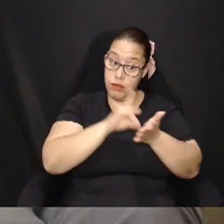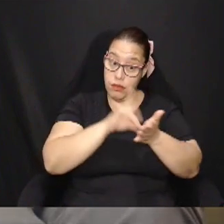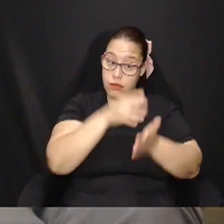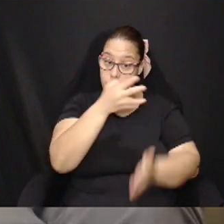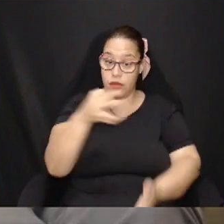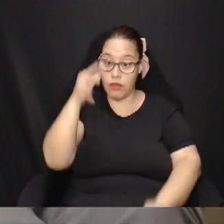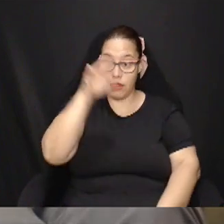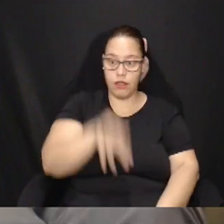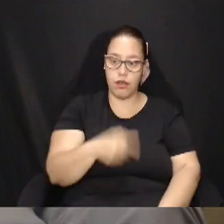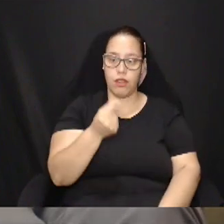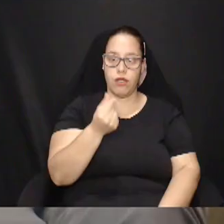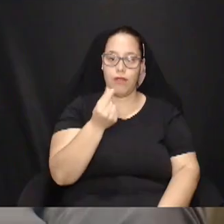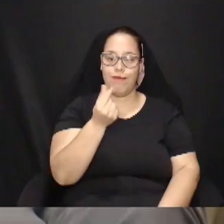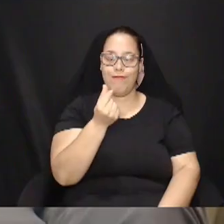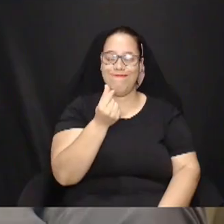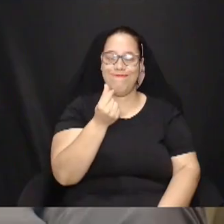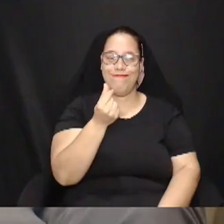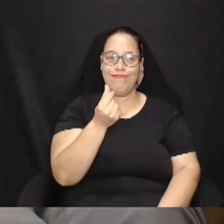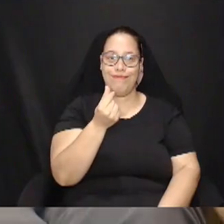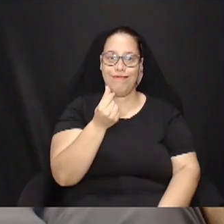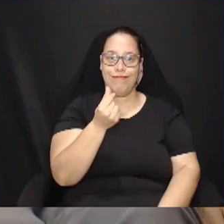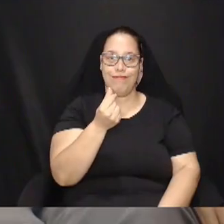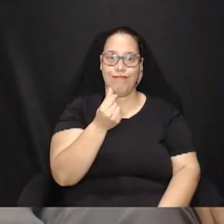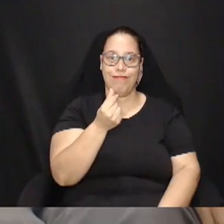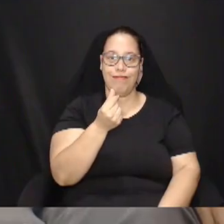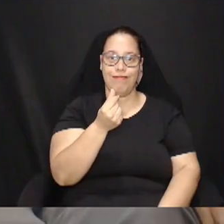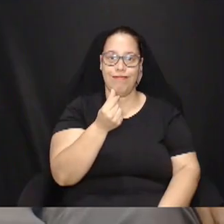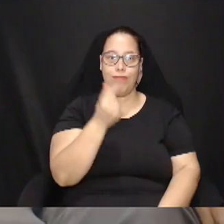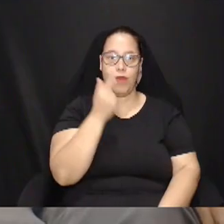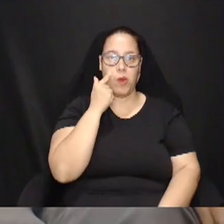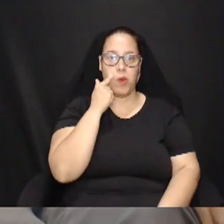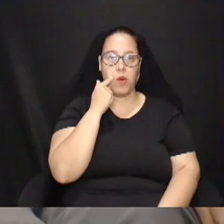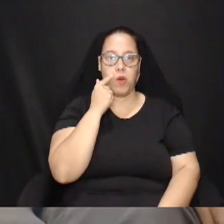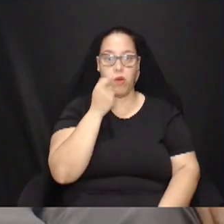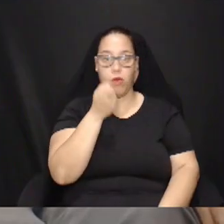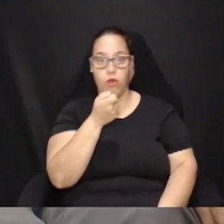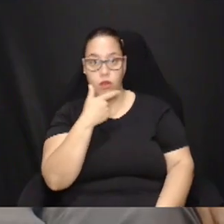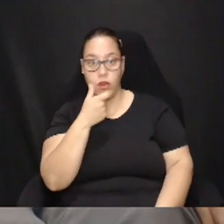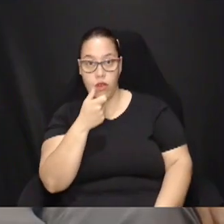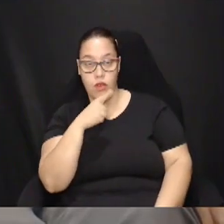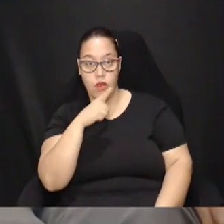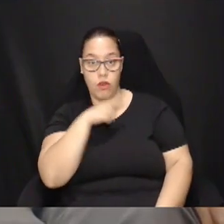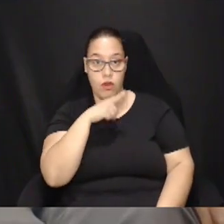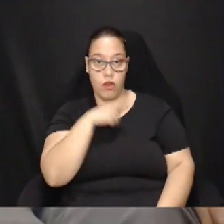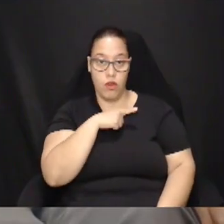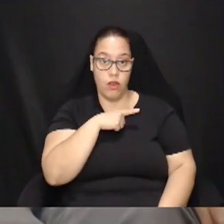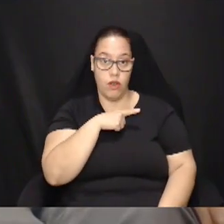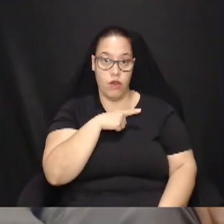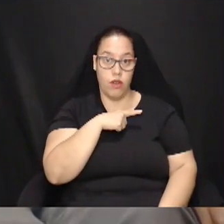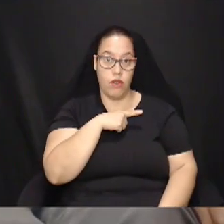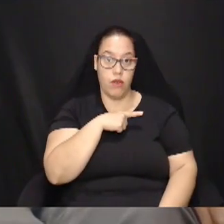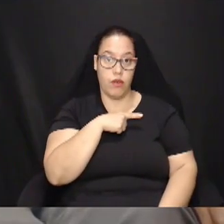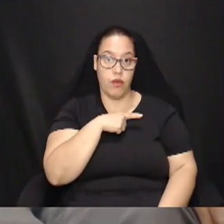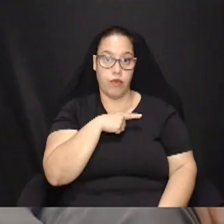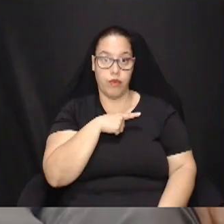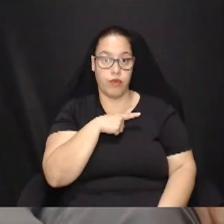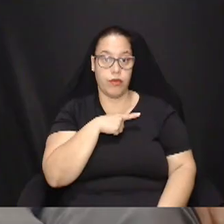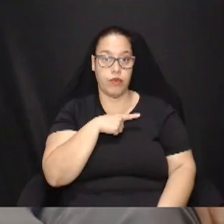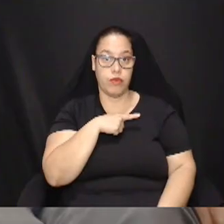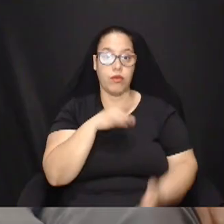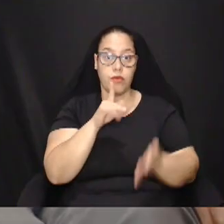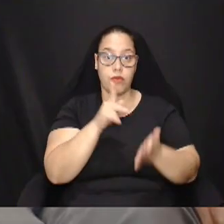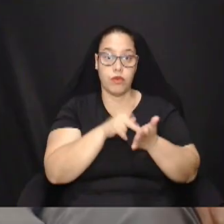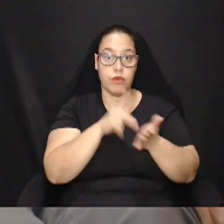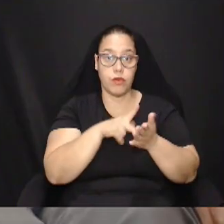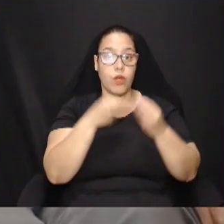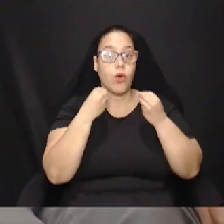né? Olha, eu vou ter um método contraceptivo, eu vou ter um método real, enfim, como que eu vou fazer